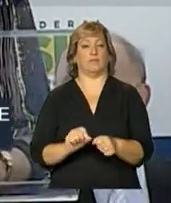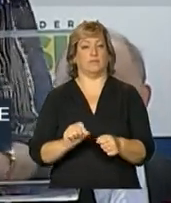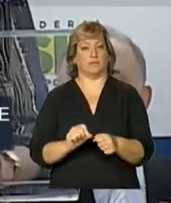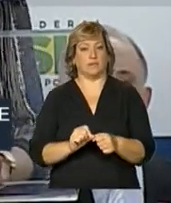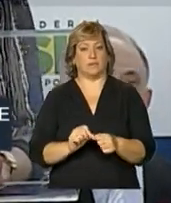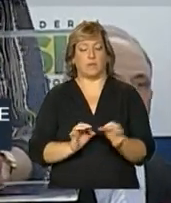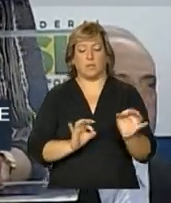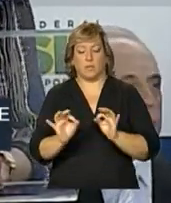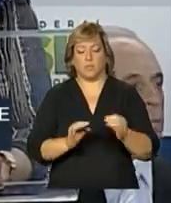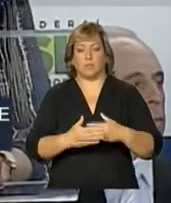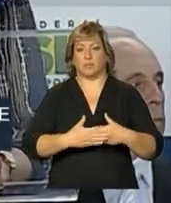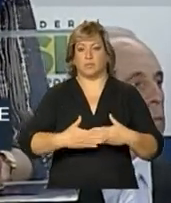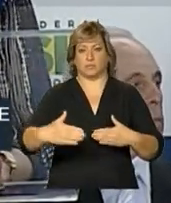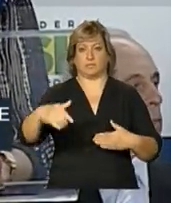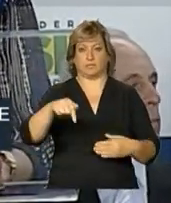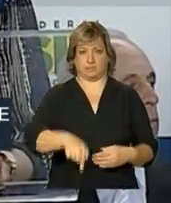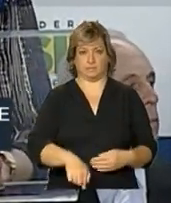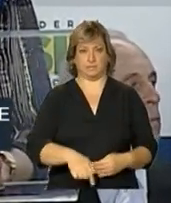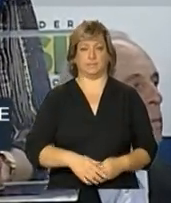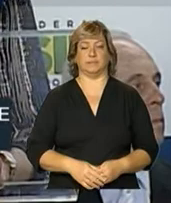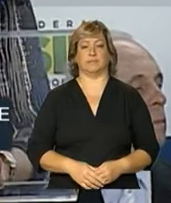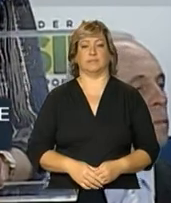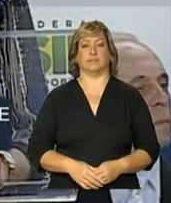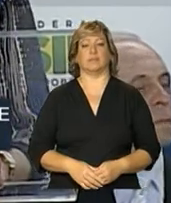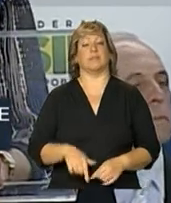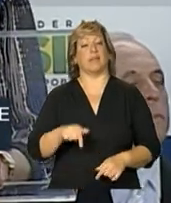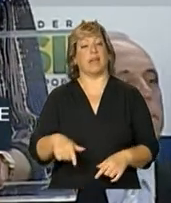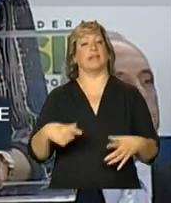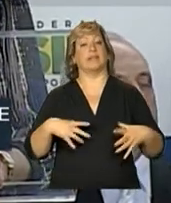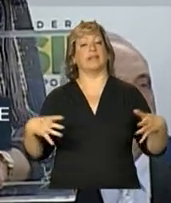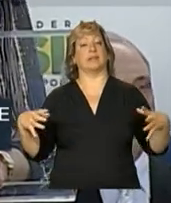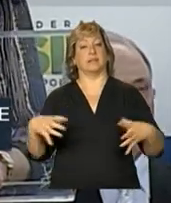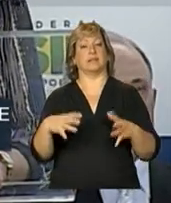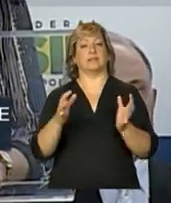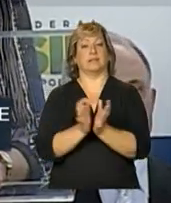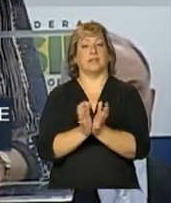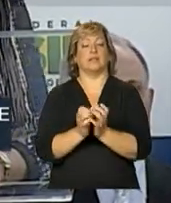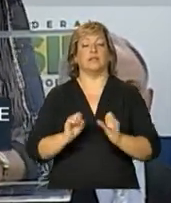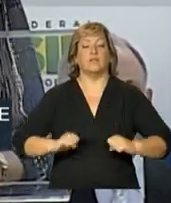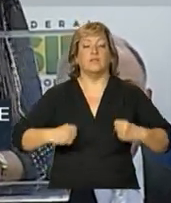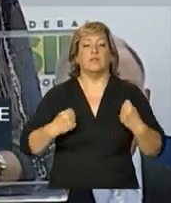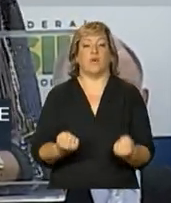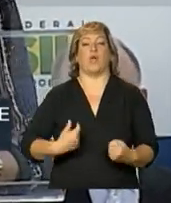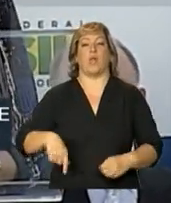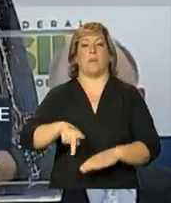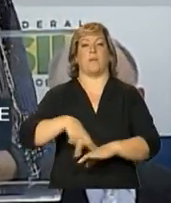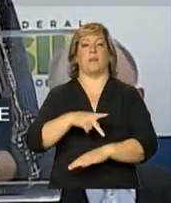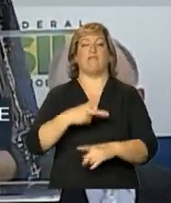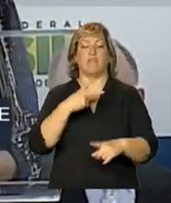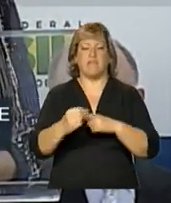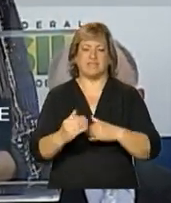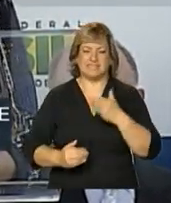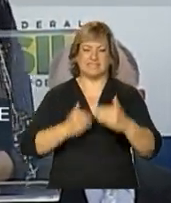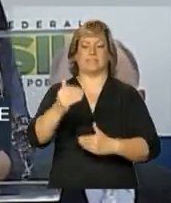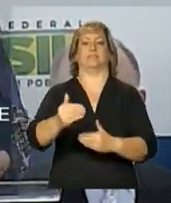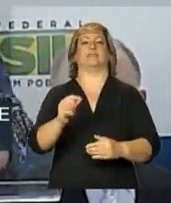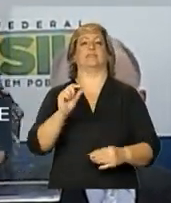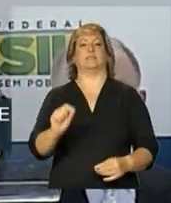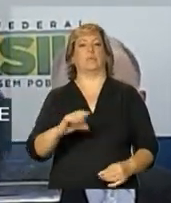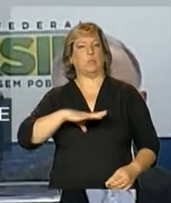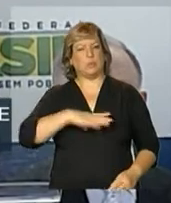programadas aqui elas fazem parte do esforço do nosso país de superar o desafio